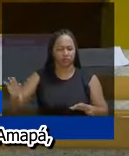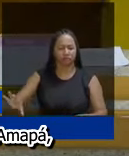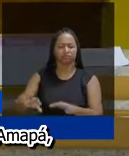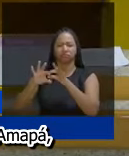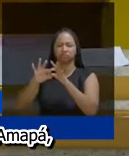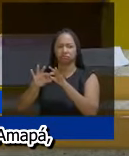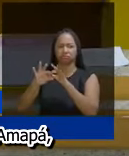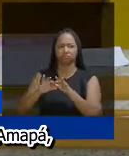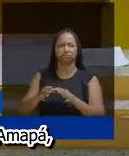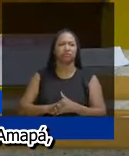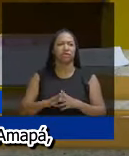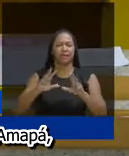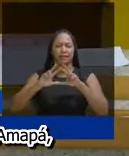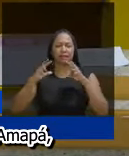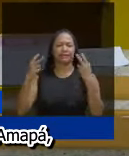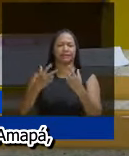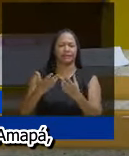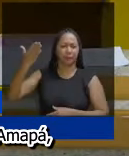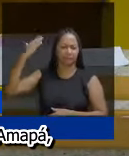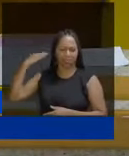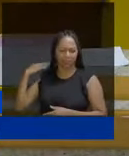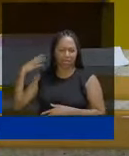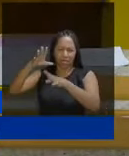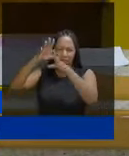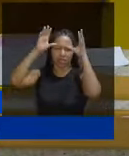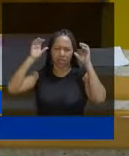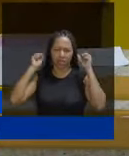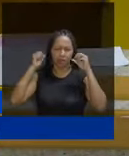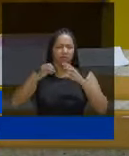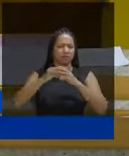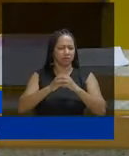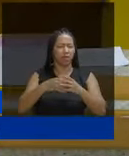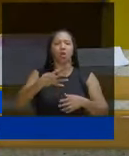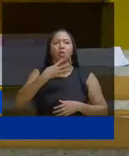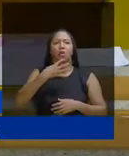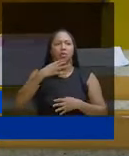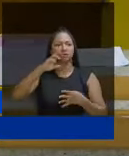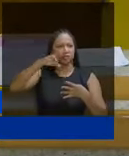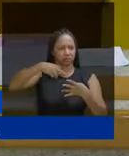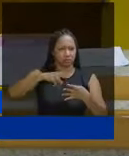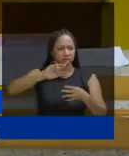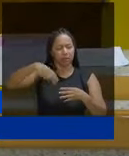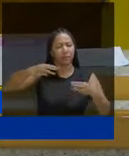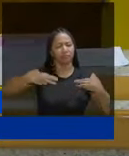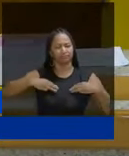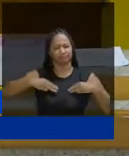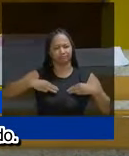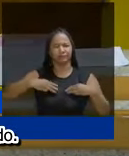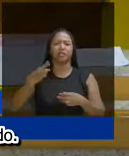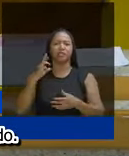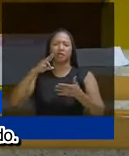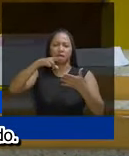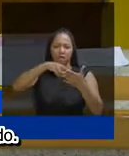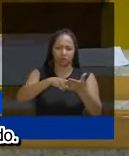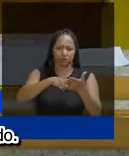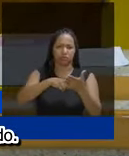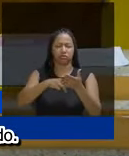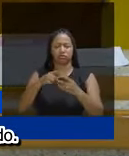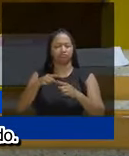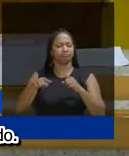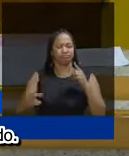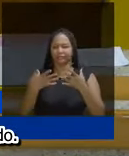sessão anterior, o Tribunal Regional Eleitoral do Amapá, por unanimidade, conheceu do recurso e, no mérito, após o voto da relatora negando os provimentos,